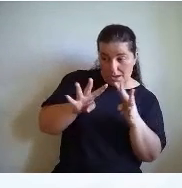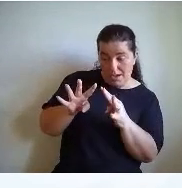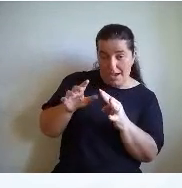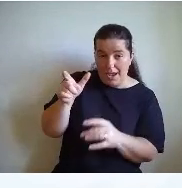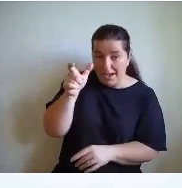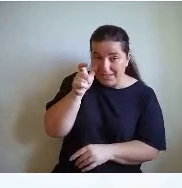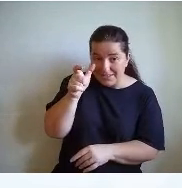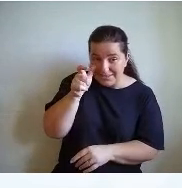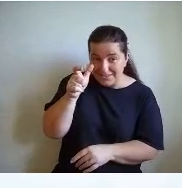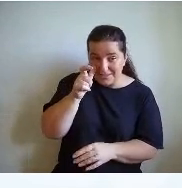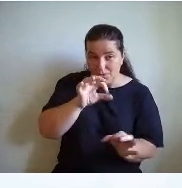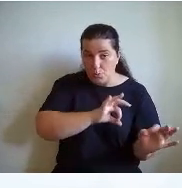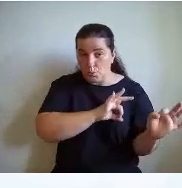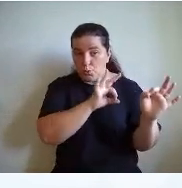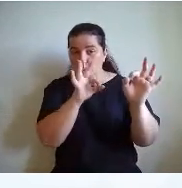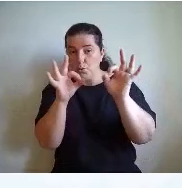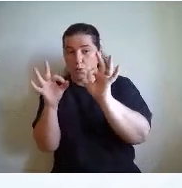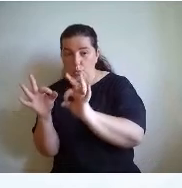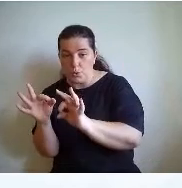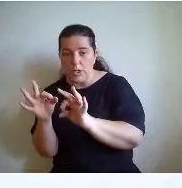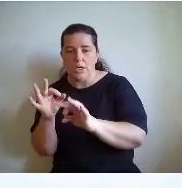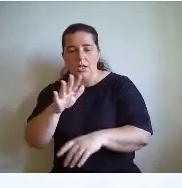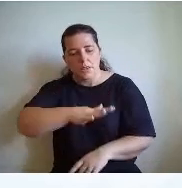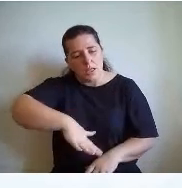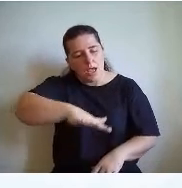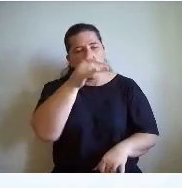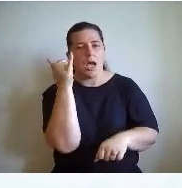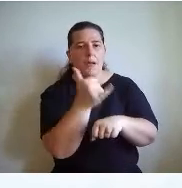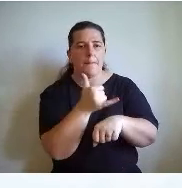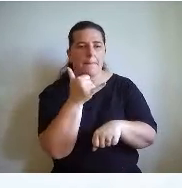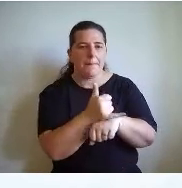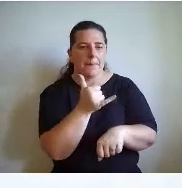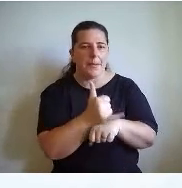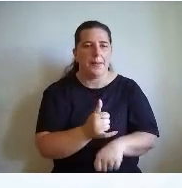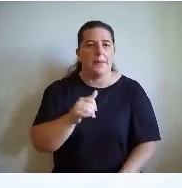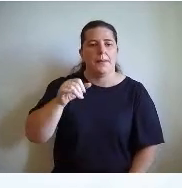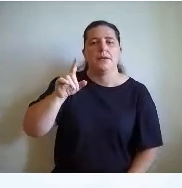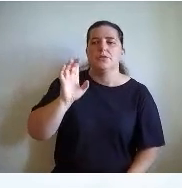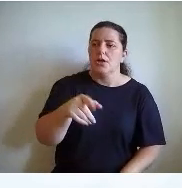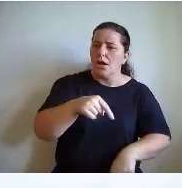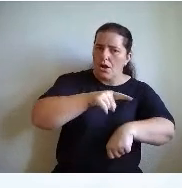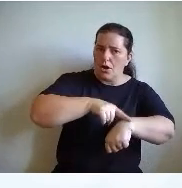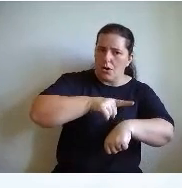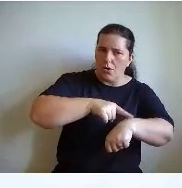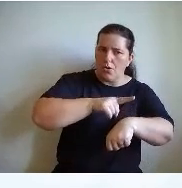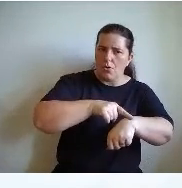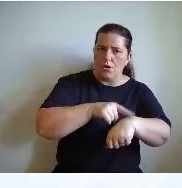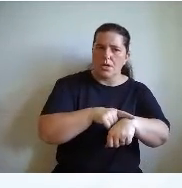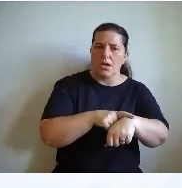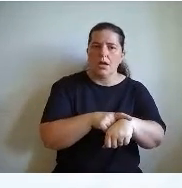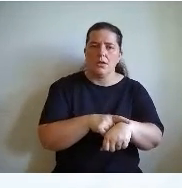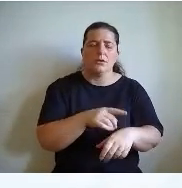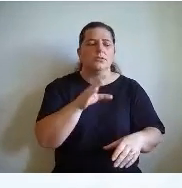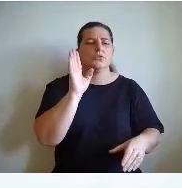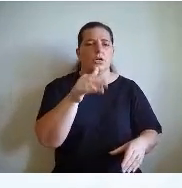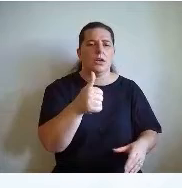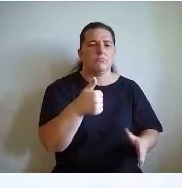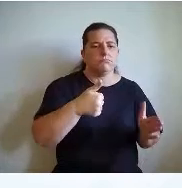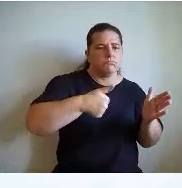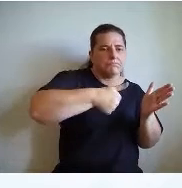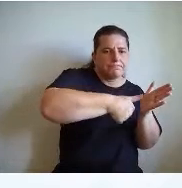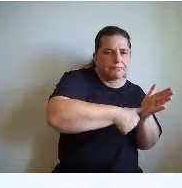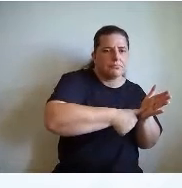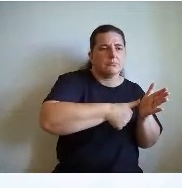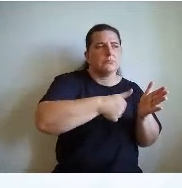do chão de fábrica, é uma metalúrgica, que já esteve lá fazendo o seu horário dentro da fábrica, bateu o seu cartão de manhã, fez